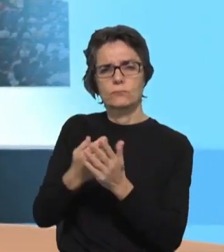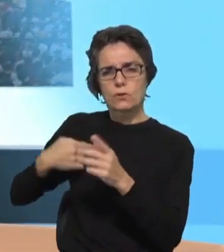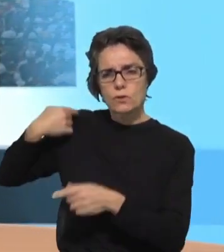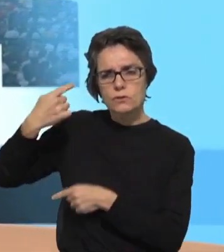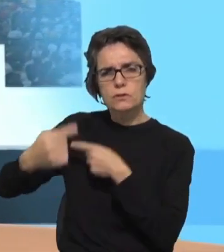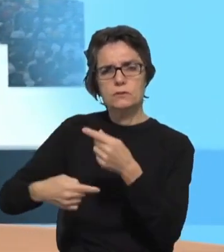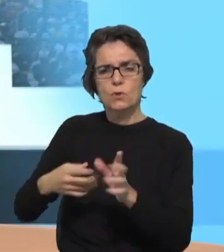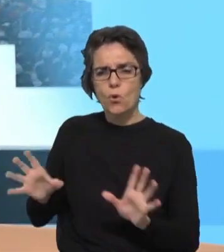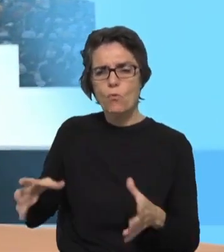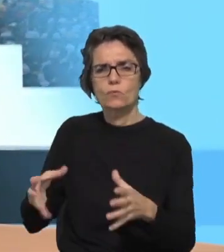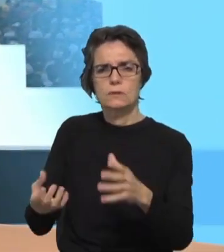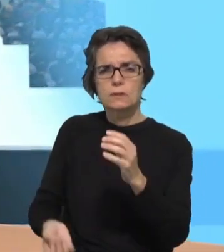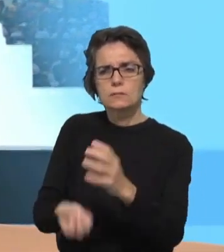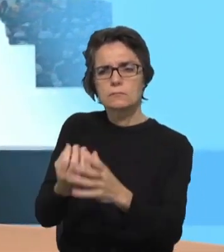comunidades,